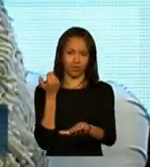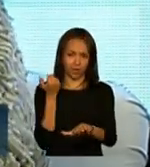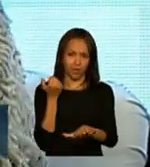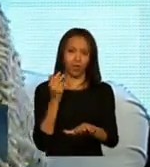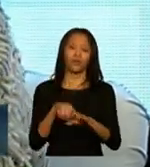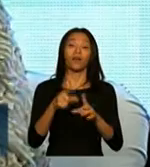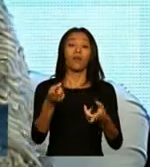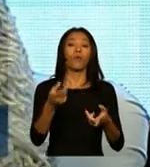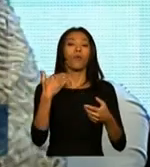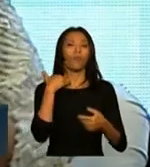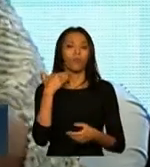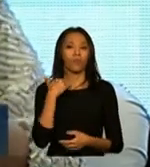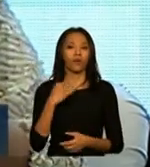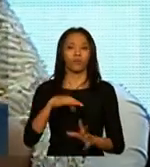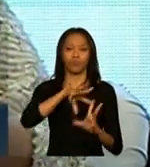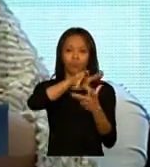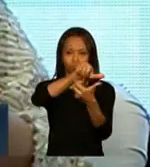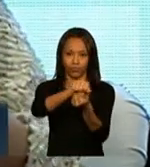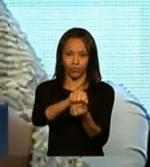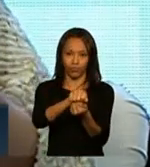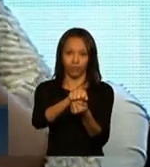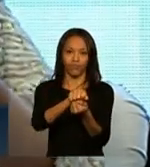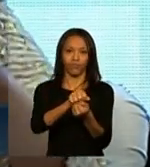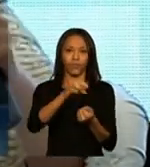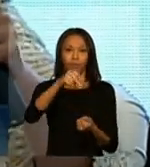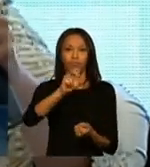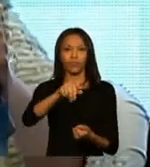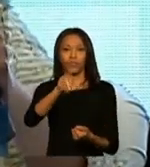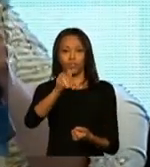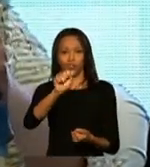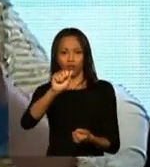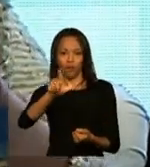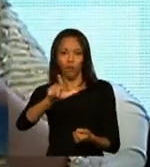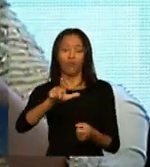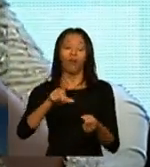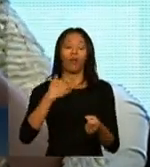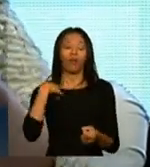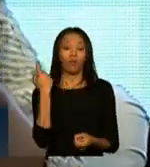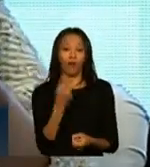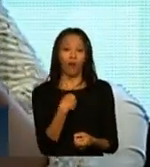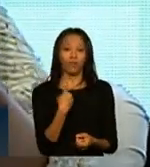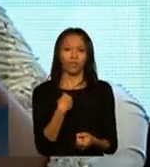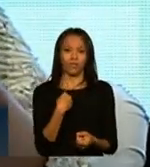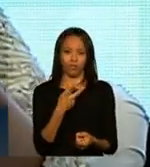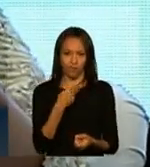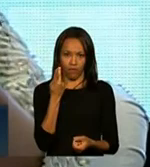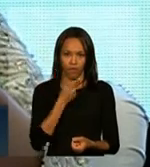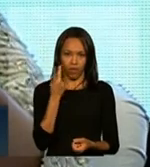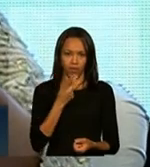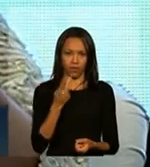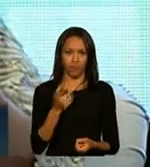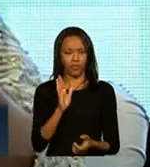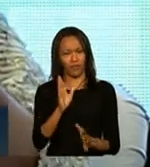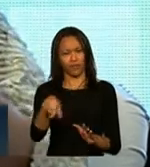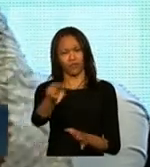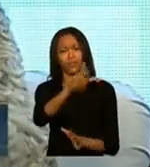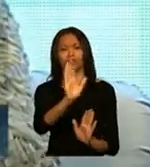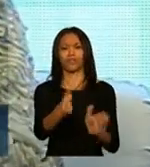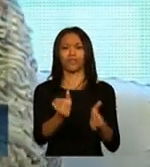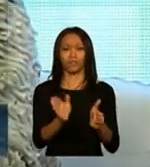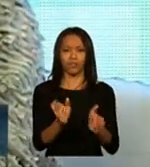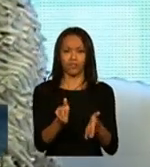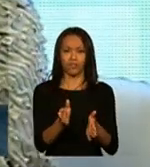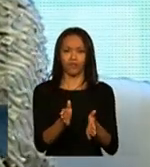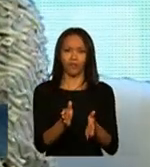Banco Mundial e o Washington. E, assim, eu queria convidar todos, nós estamos fazendo a transcrição das falas, não da minha, que a minha vocês já viram, já falei